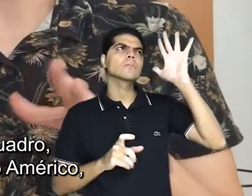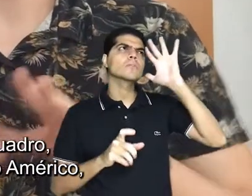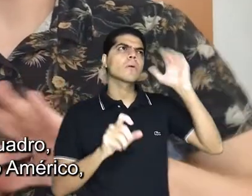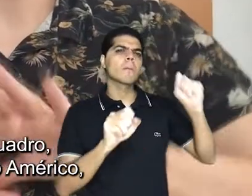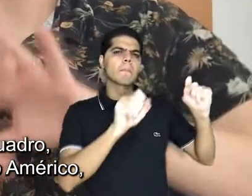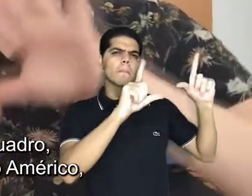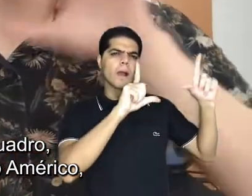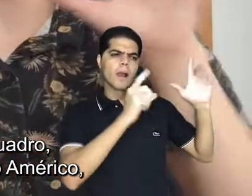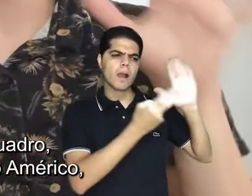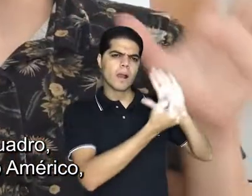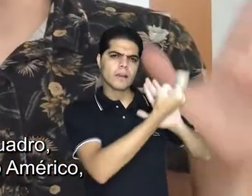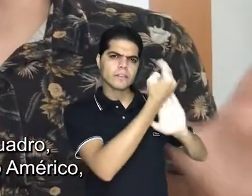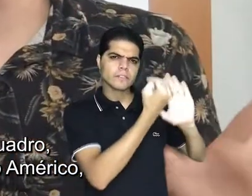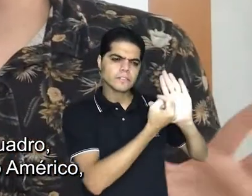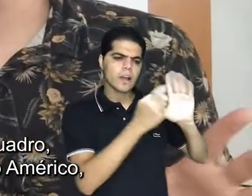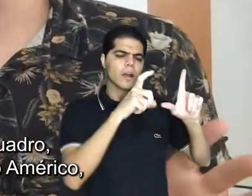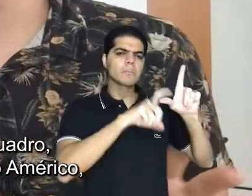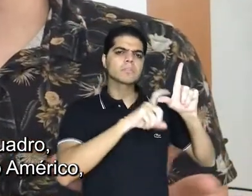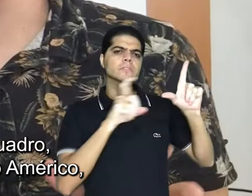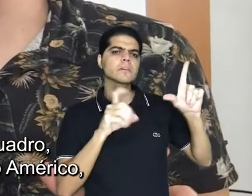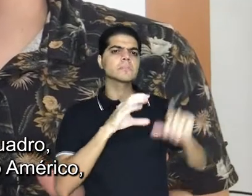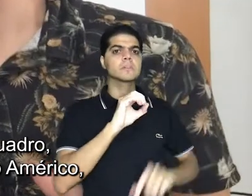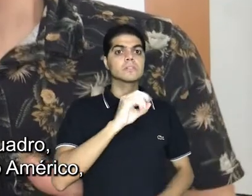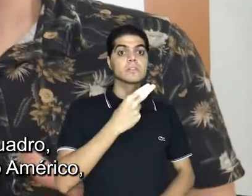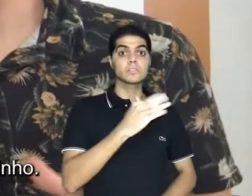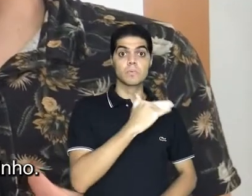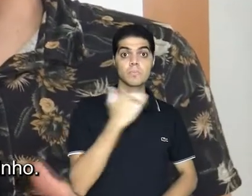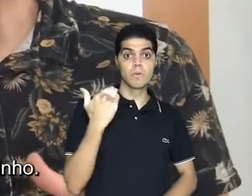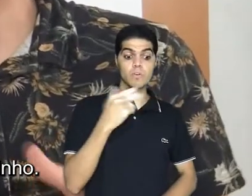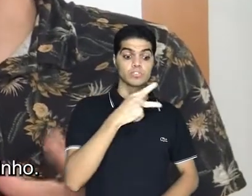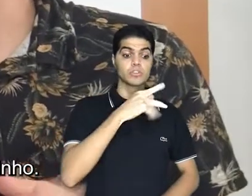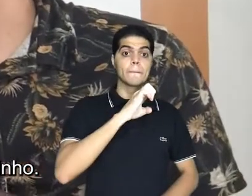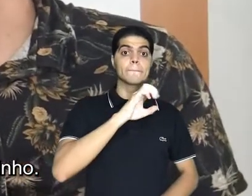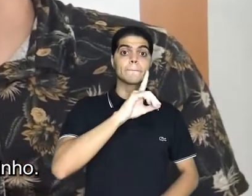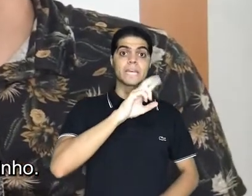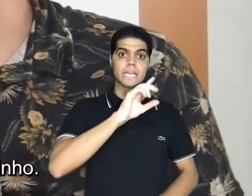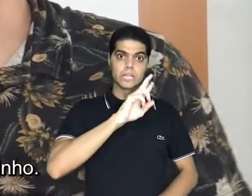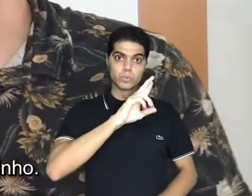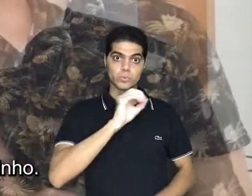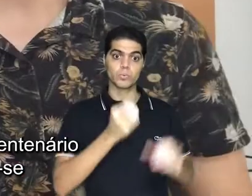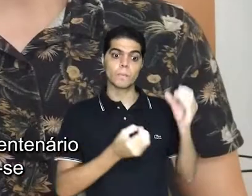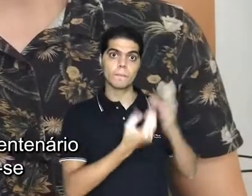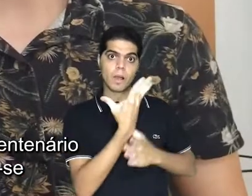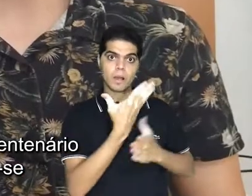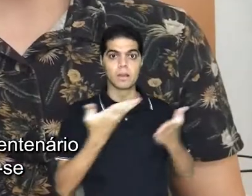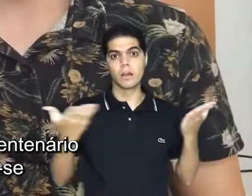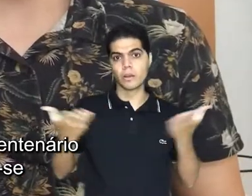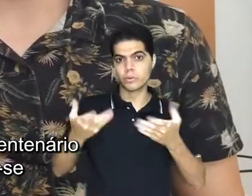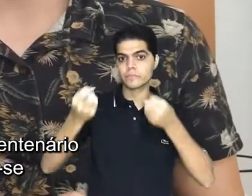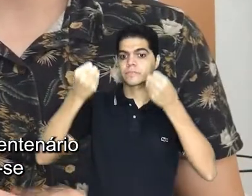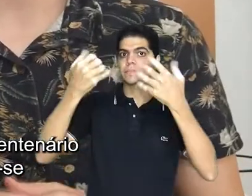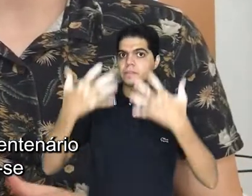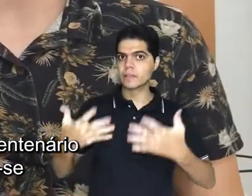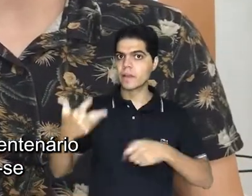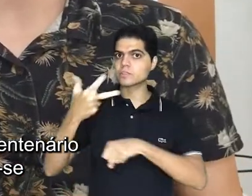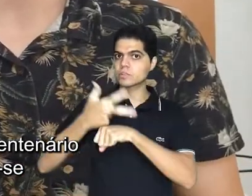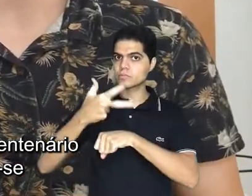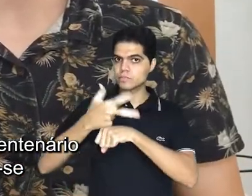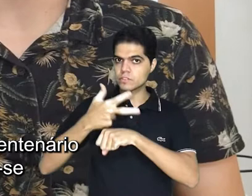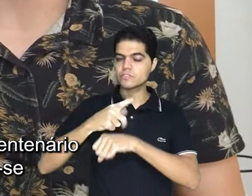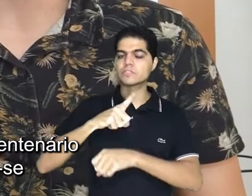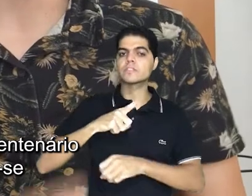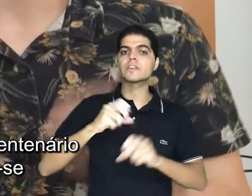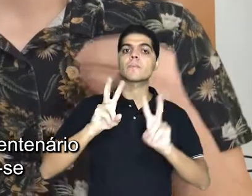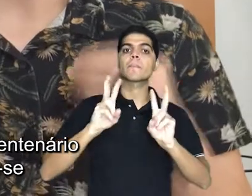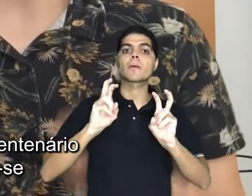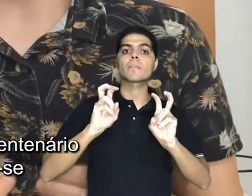é só o quadro aquele Independência ou Morte do Pedro Américo a gente precisa conversar um pouquinho nesse terceiro vídeo sobre a série do